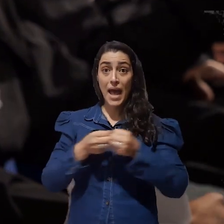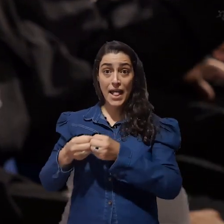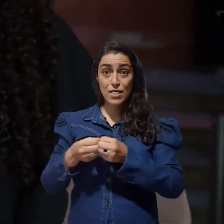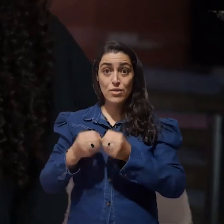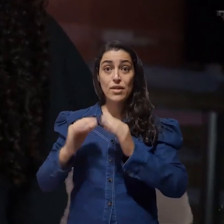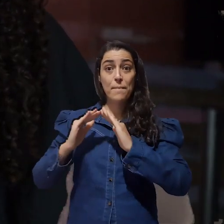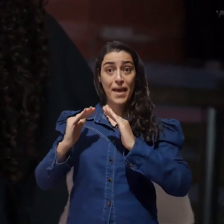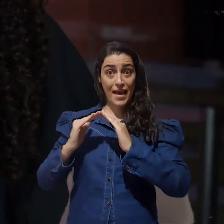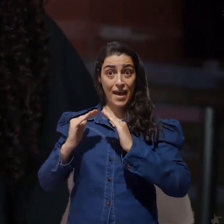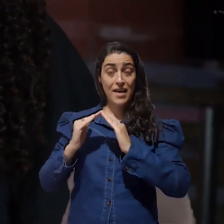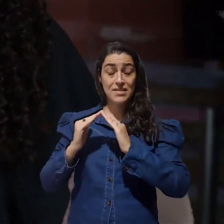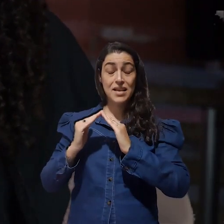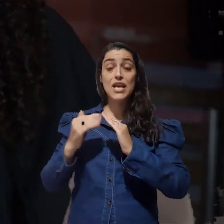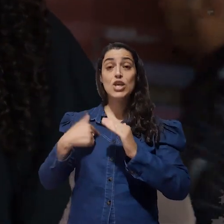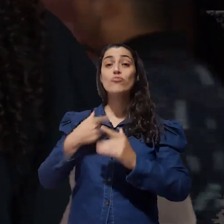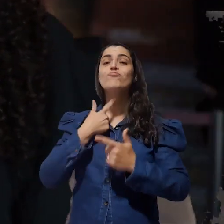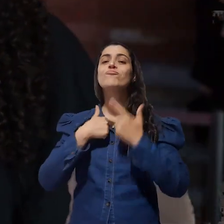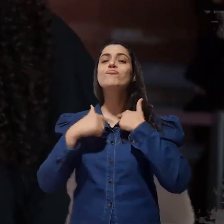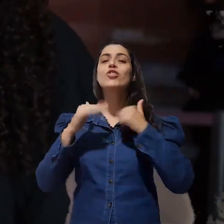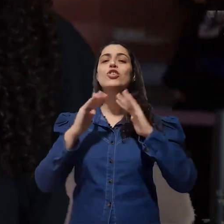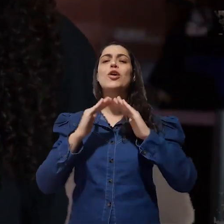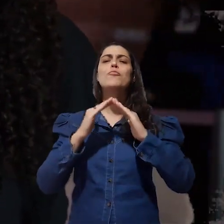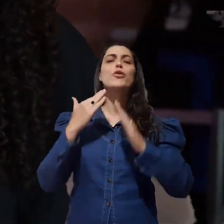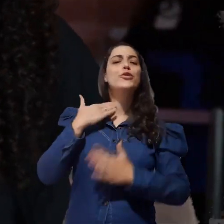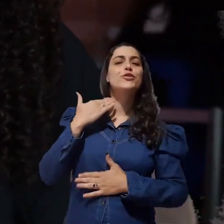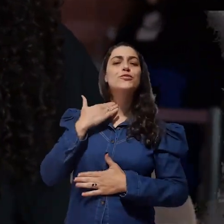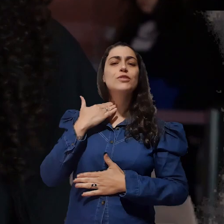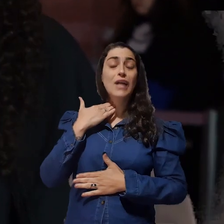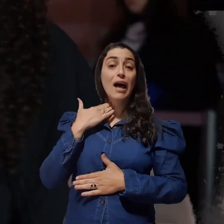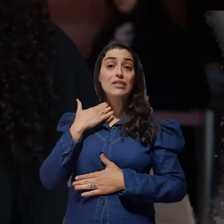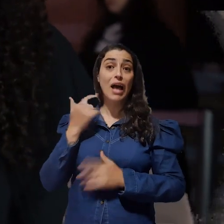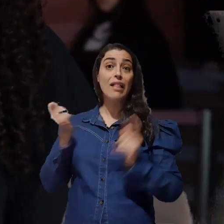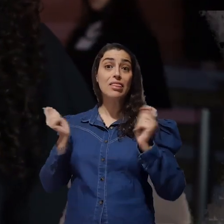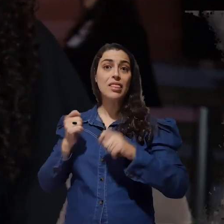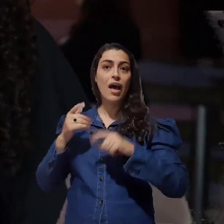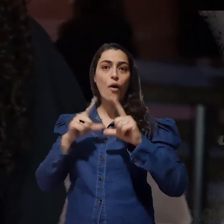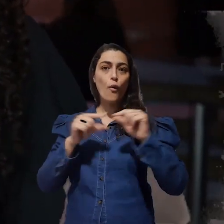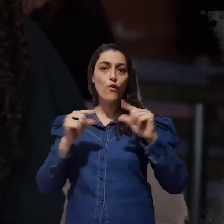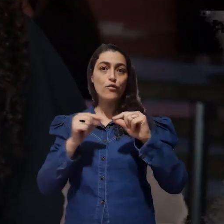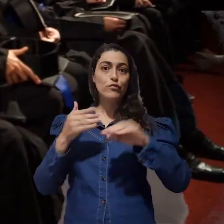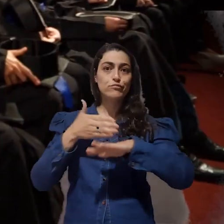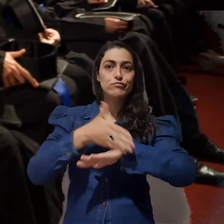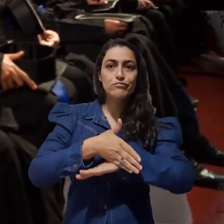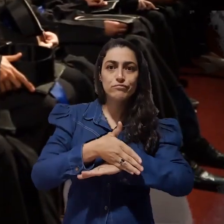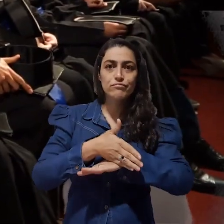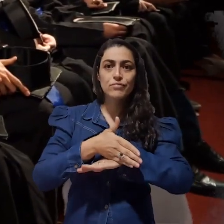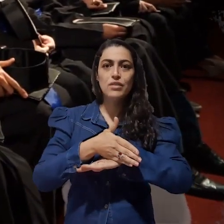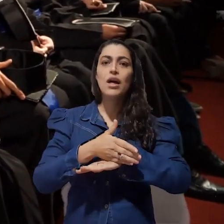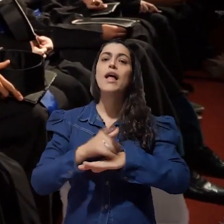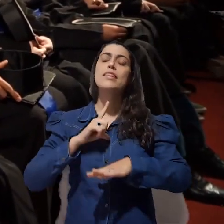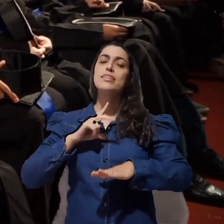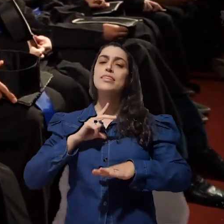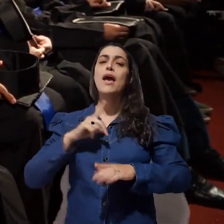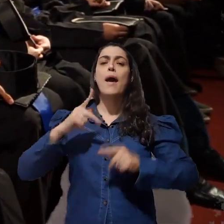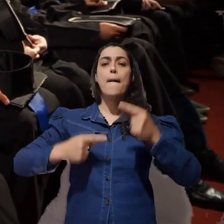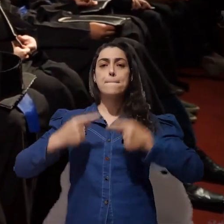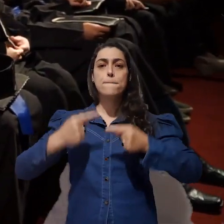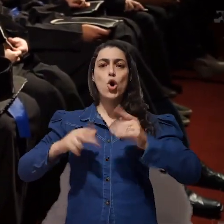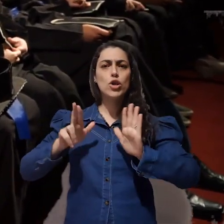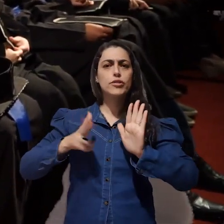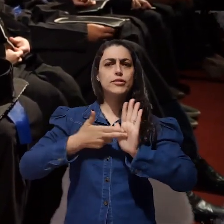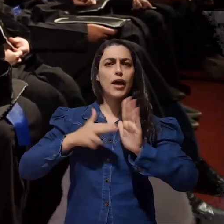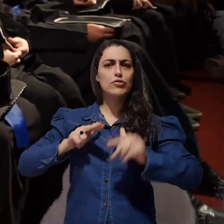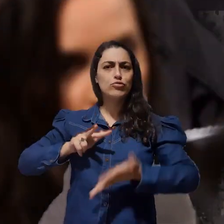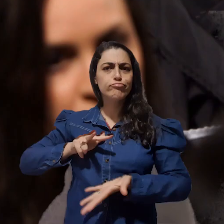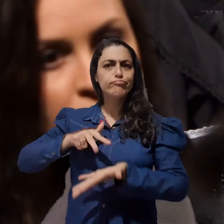A UFJF é mais próximo da minha casa. Eu sempre quis morar em Juiz de Fora também. Ela seria muito acessível, como também